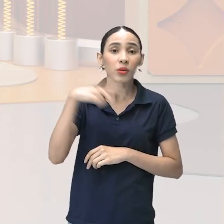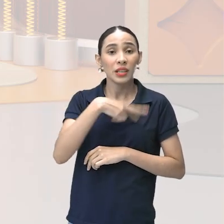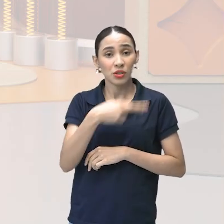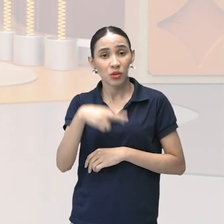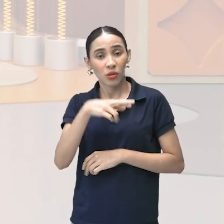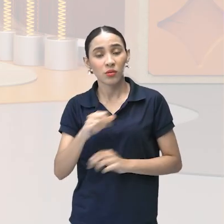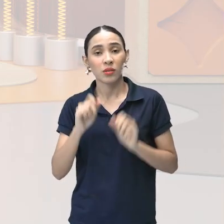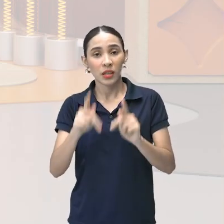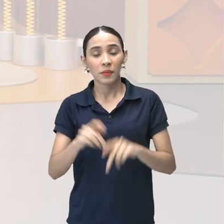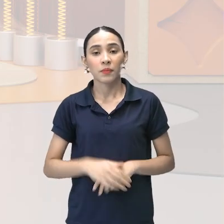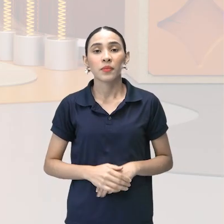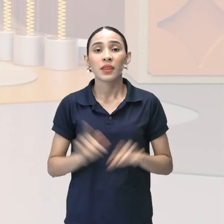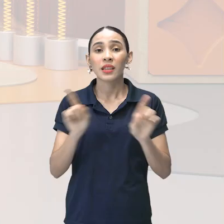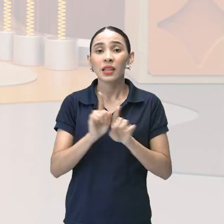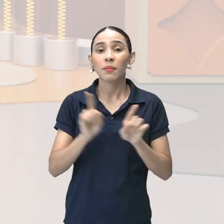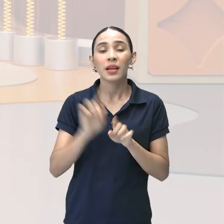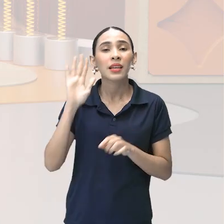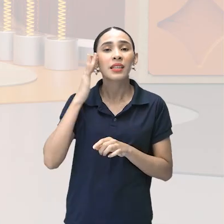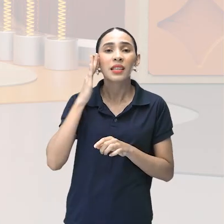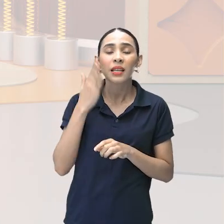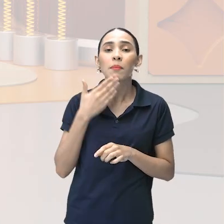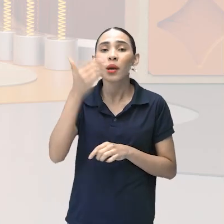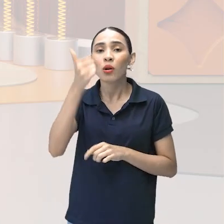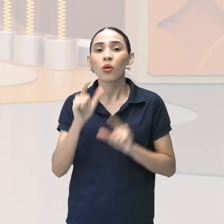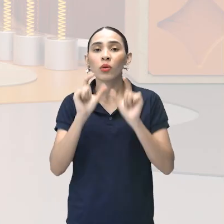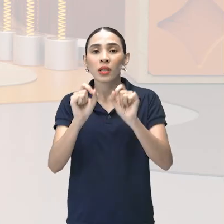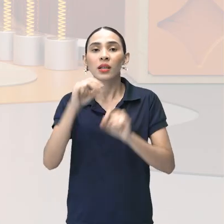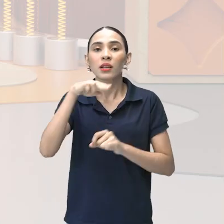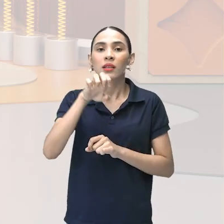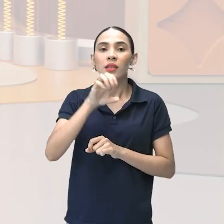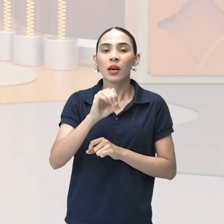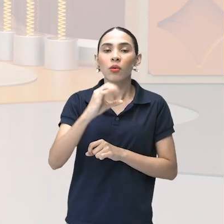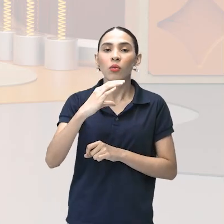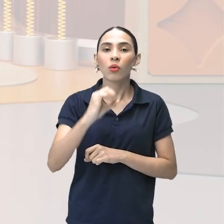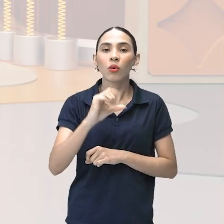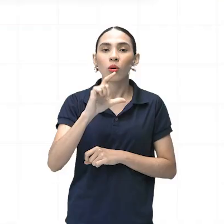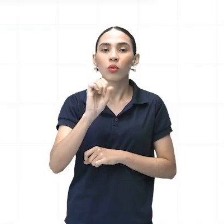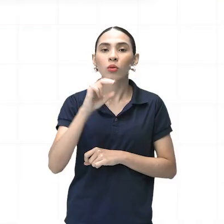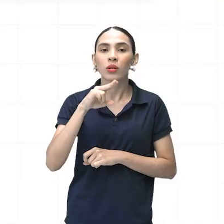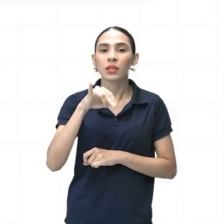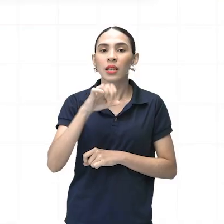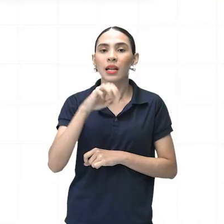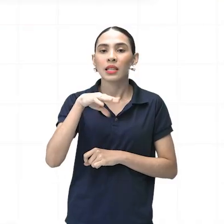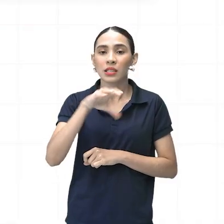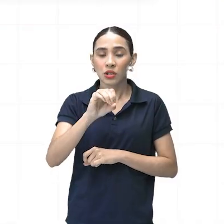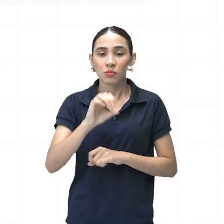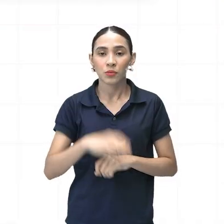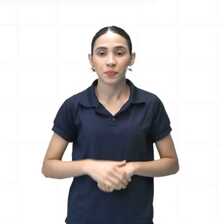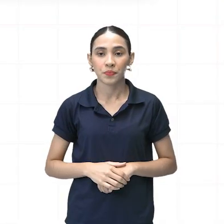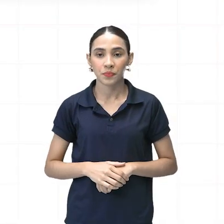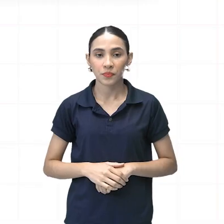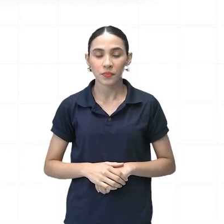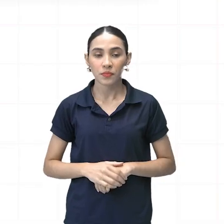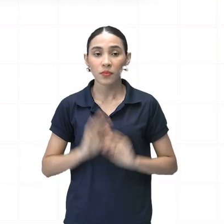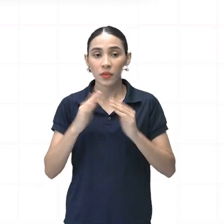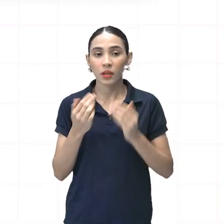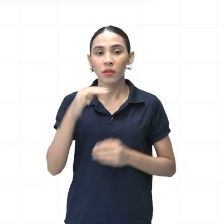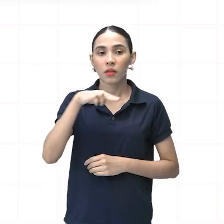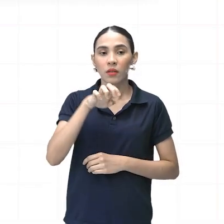religiosos, certo? Vamos entender um pouco melhor sobre o chamado neocolonialismo. Acompanhe aqui comigo. Bem,